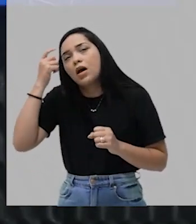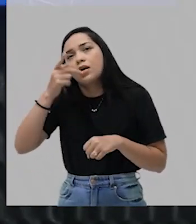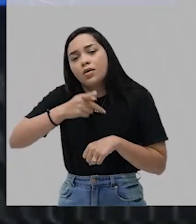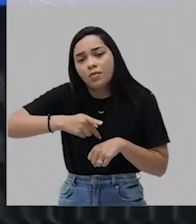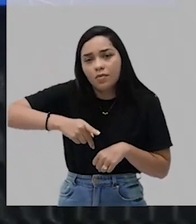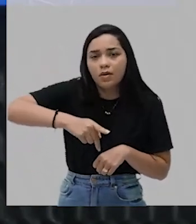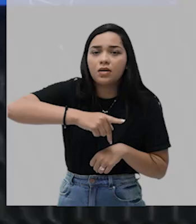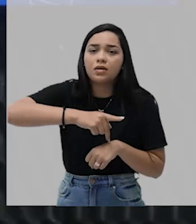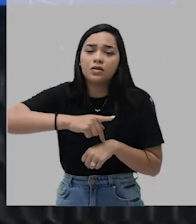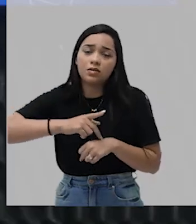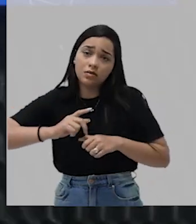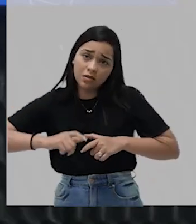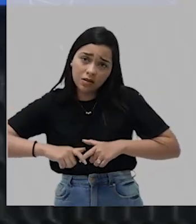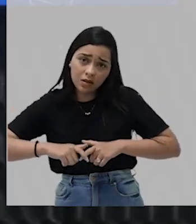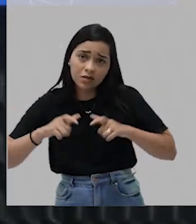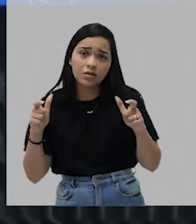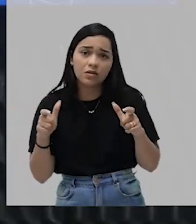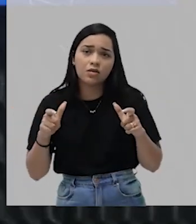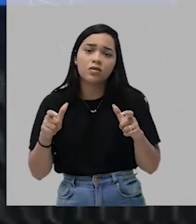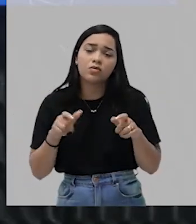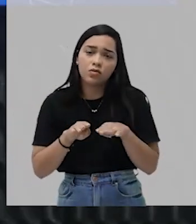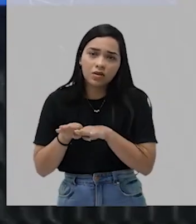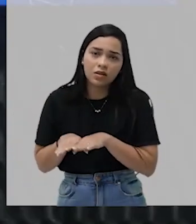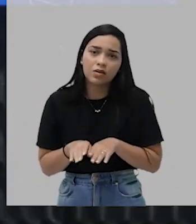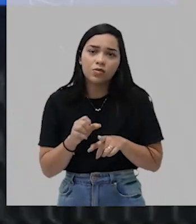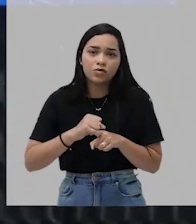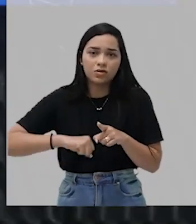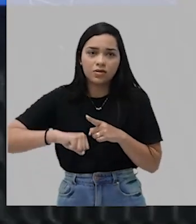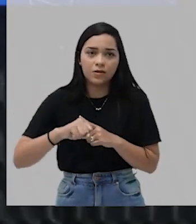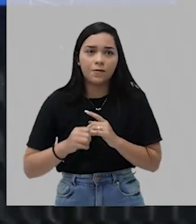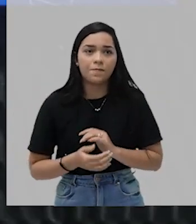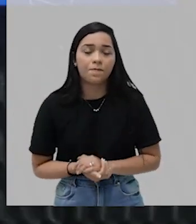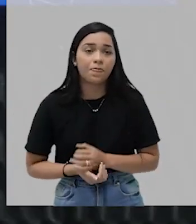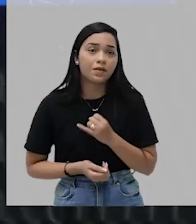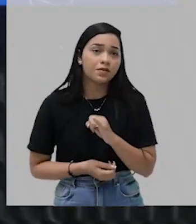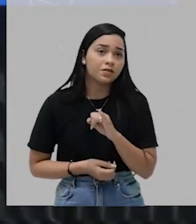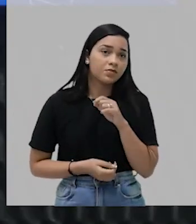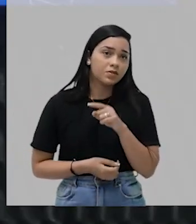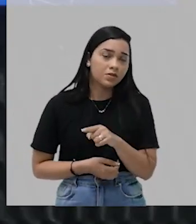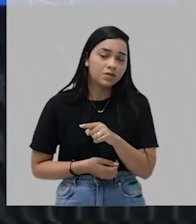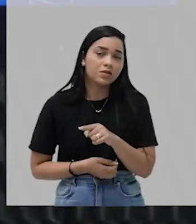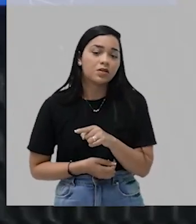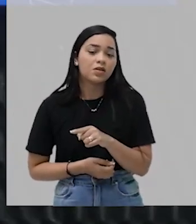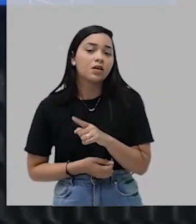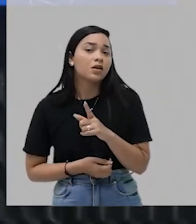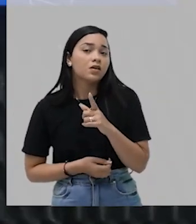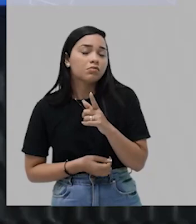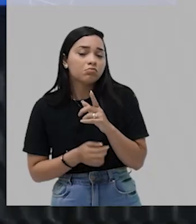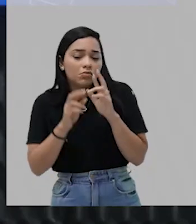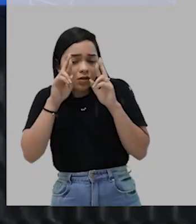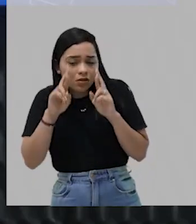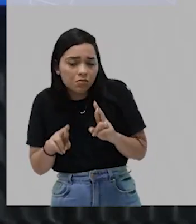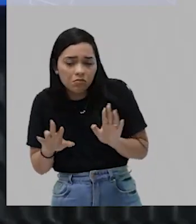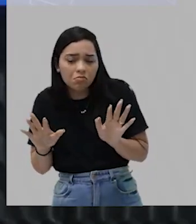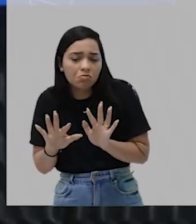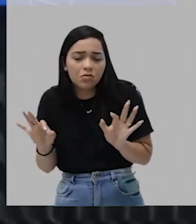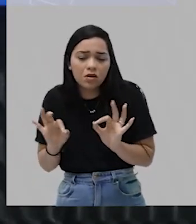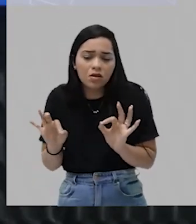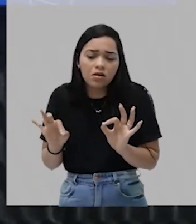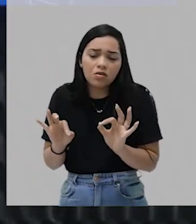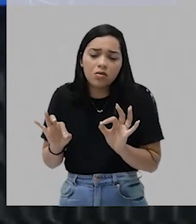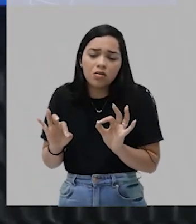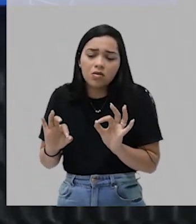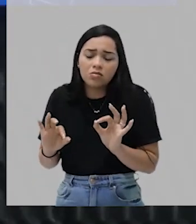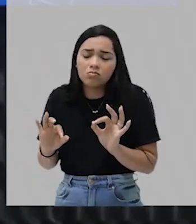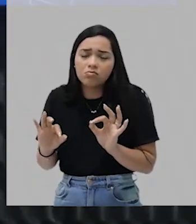país crescendo com equilíbrio social. Se você desrespeita a Constituição, se você não cumpre as